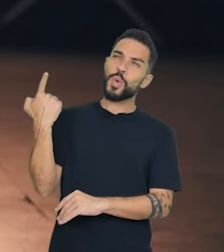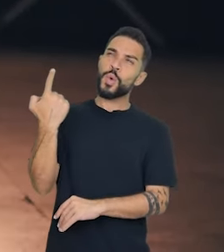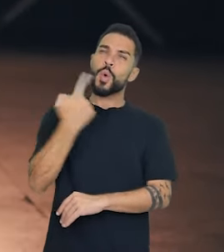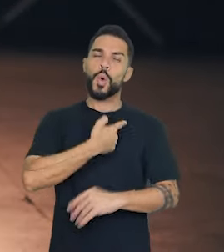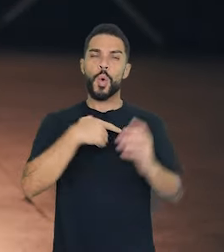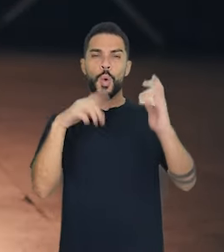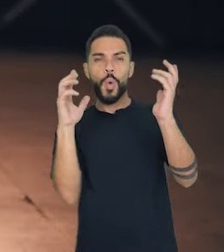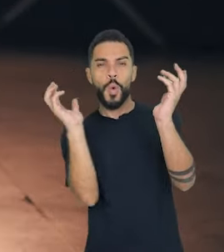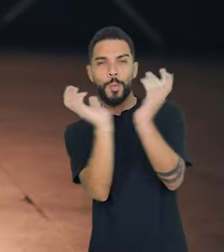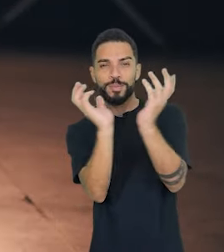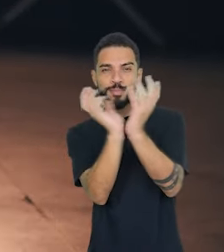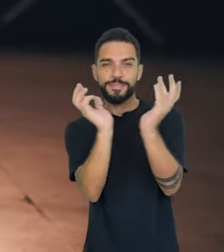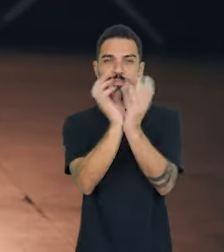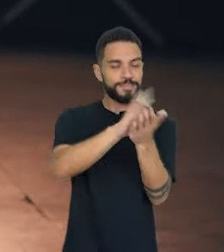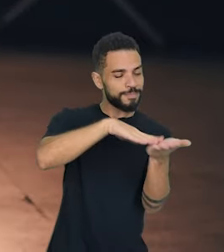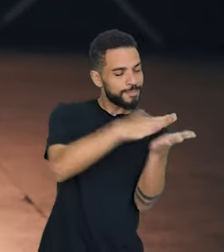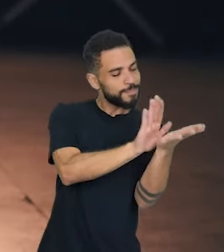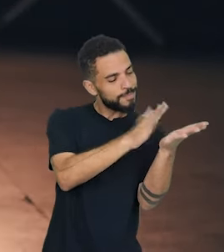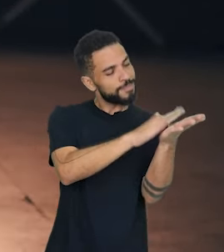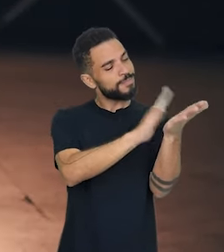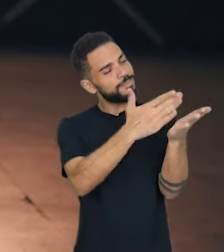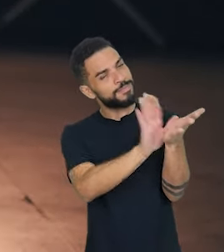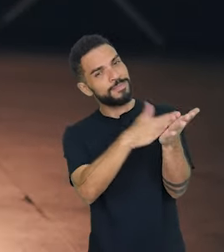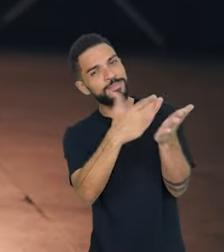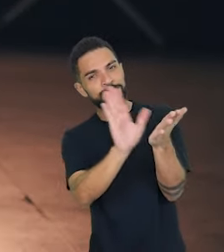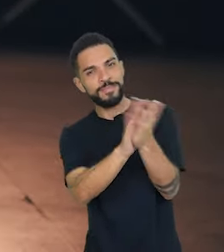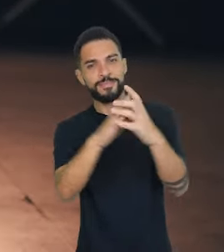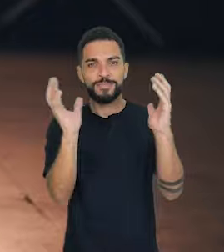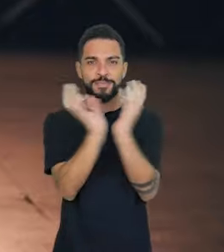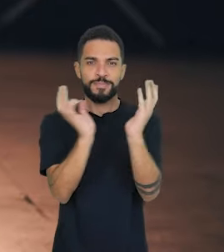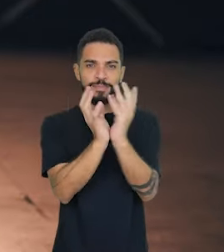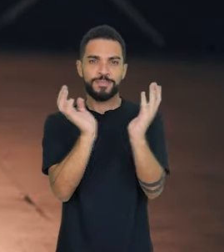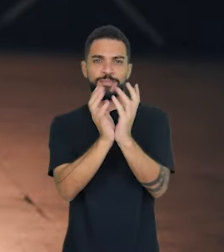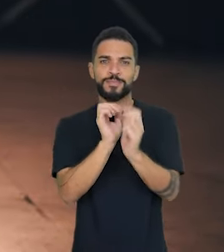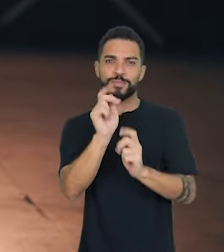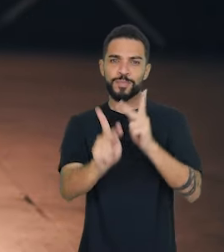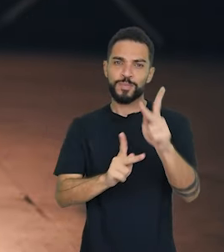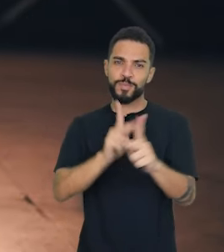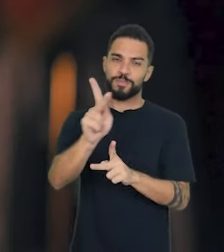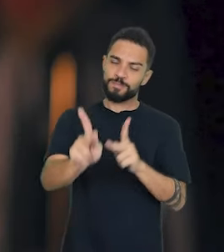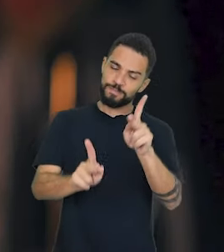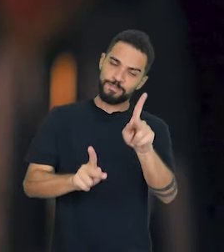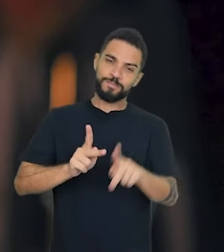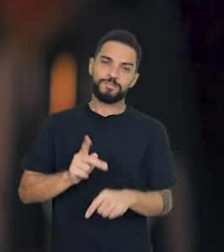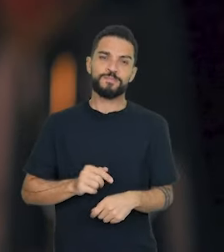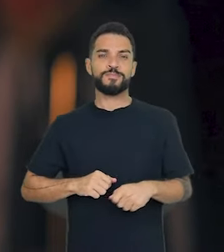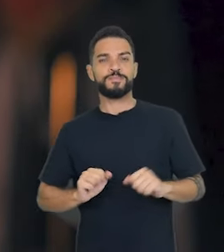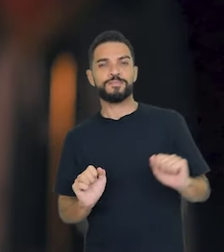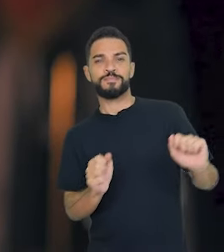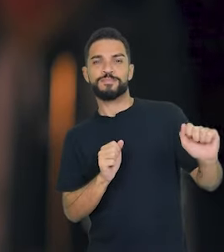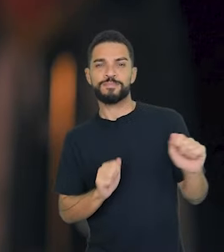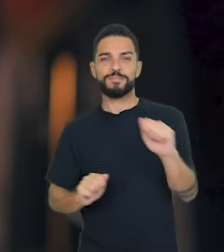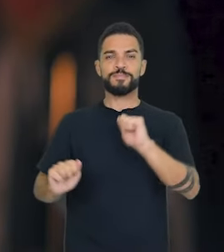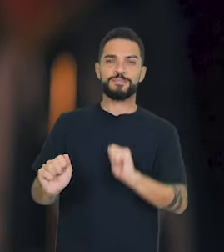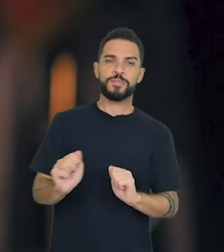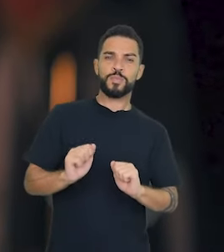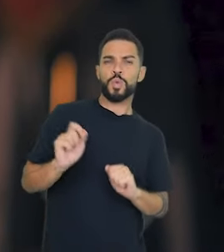da nossa escola, acadêmicos do campo do Galvão. Laia, laia,